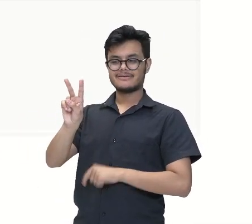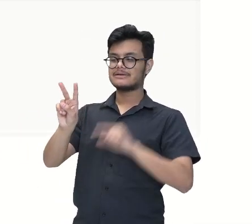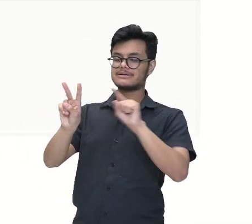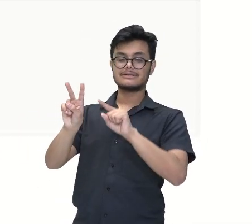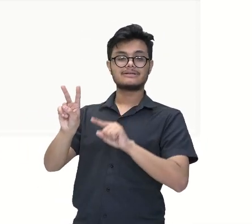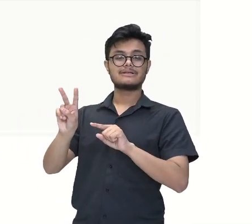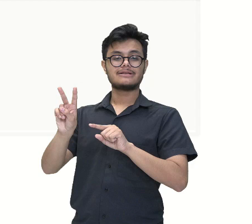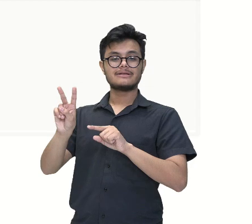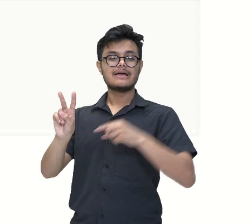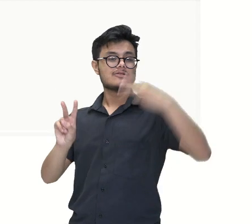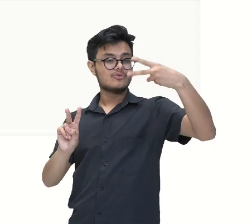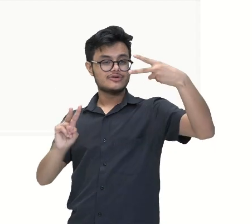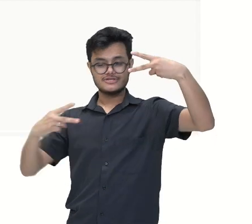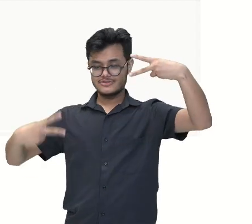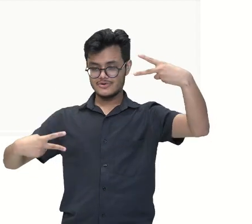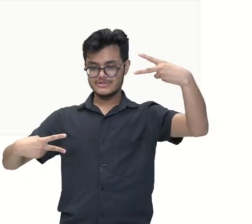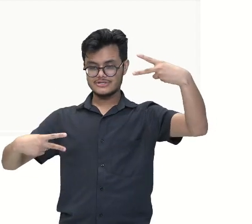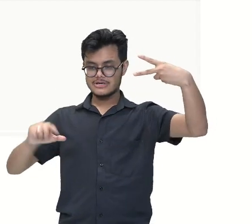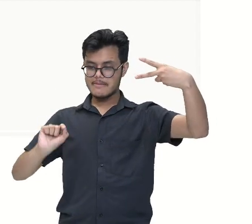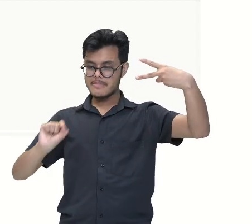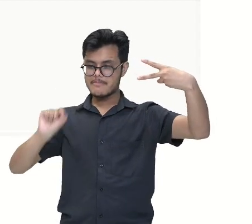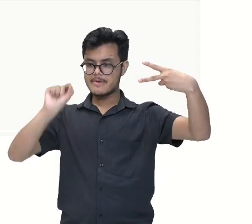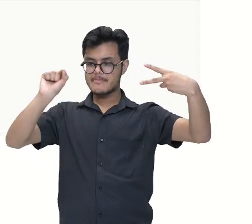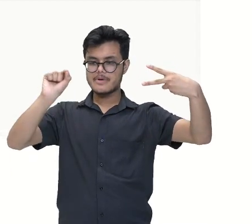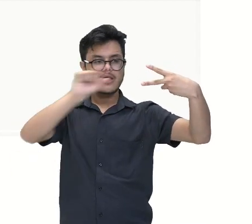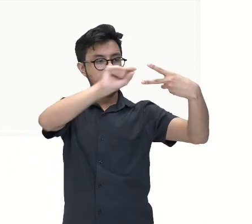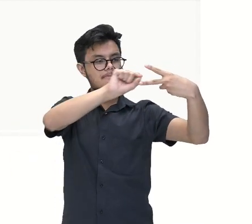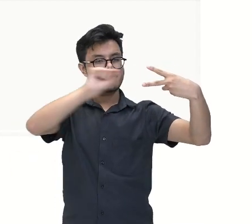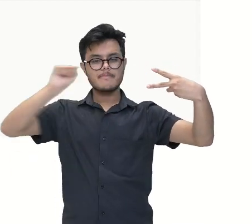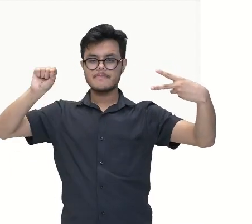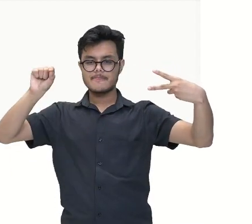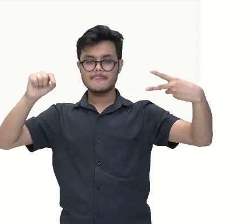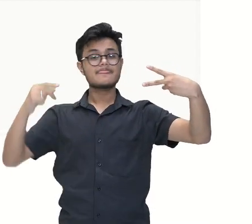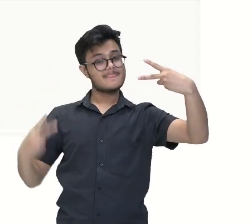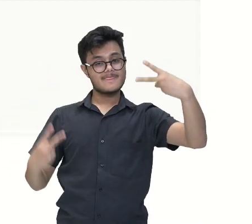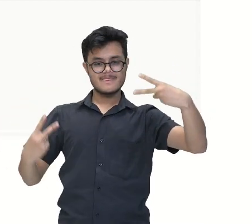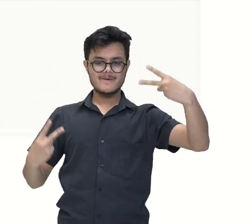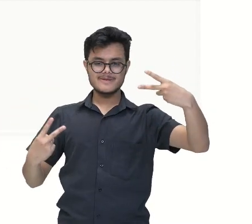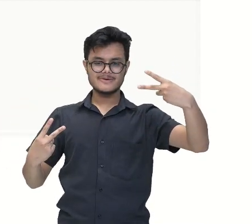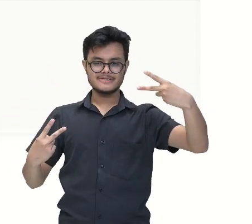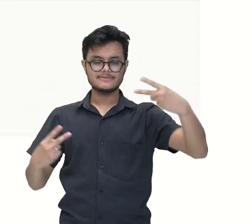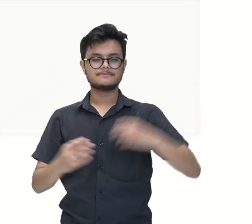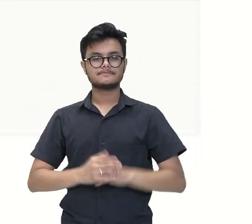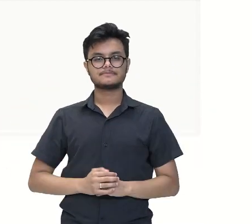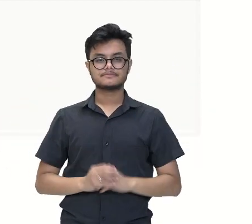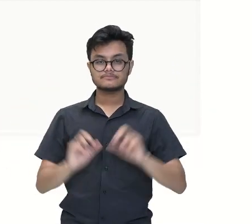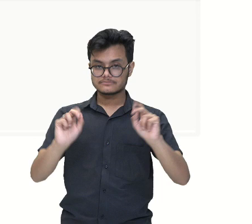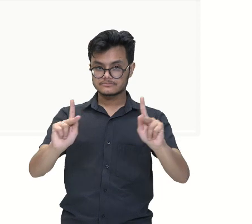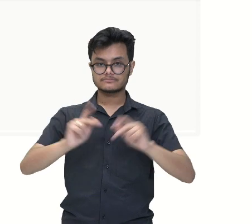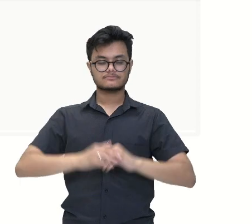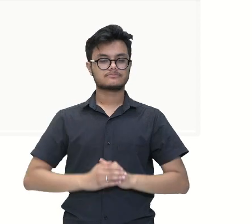é 2 e 2. x2, y2. Tá certo?